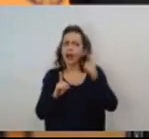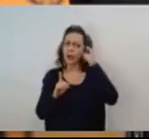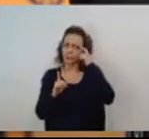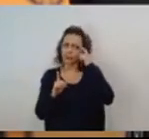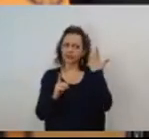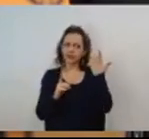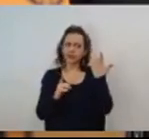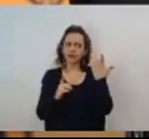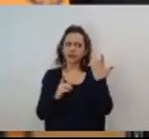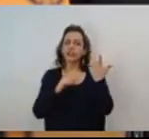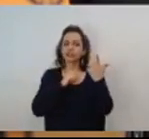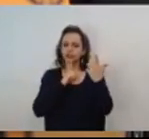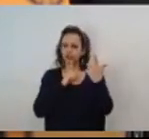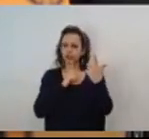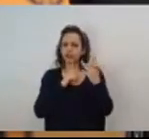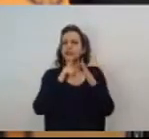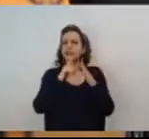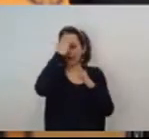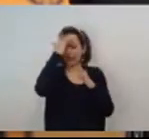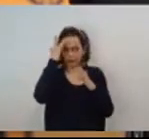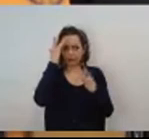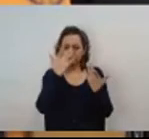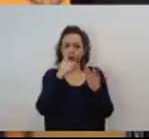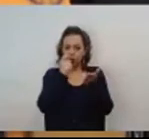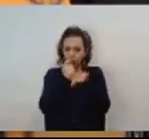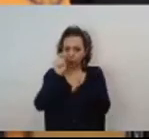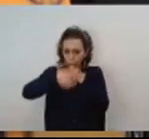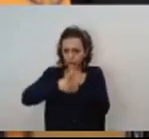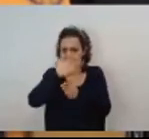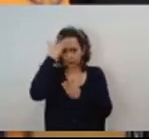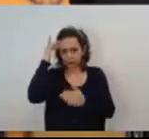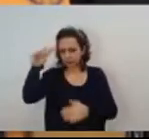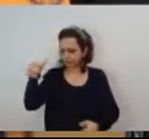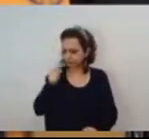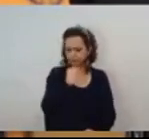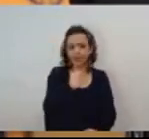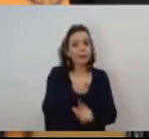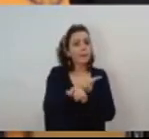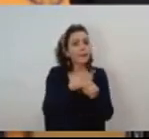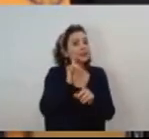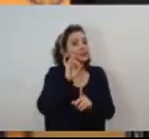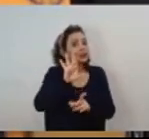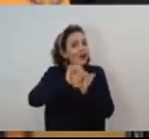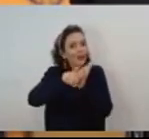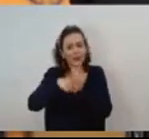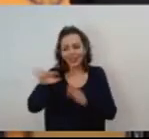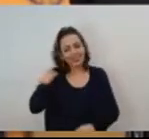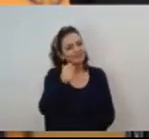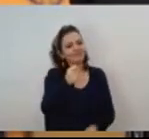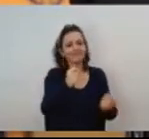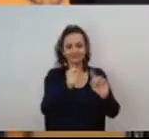para você contratar você tinha que a de qual ambiente você tem que fazer uma rampa para subir com a cadeira de roda eu resguardadas as devidas